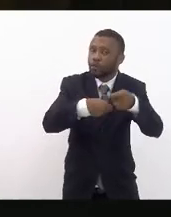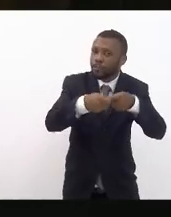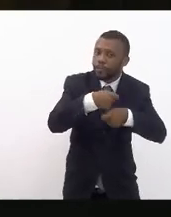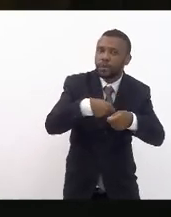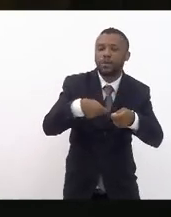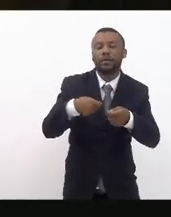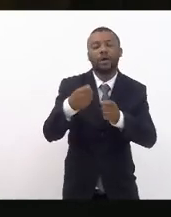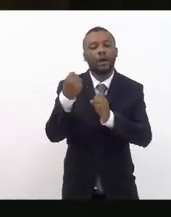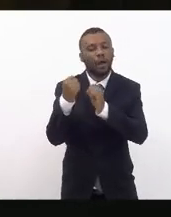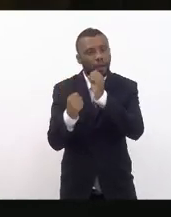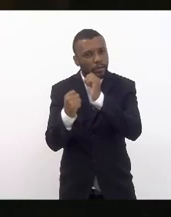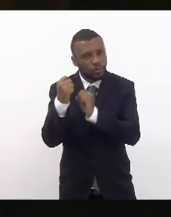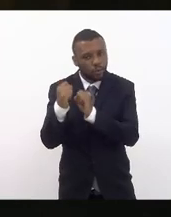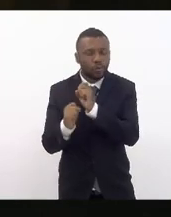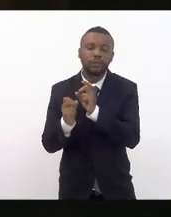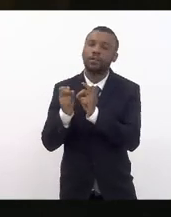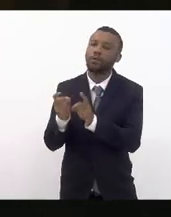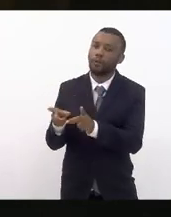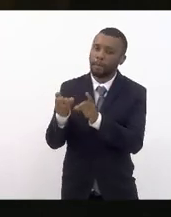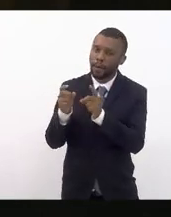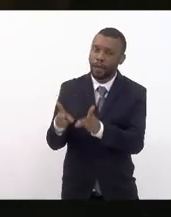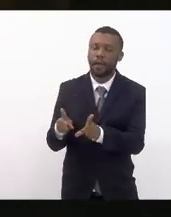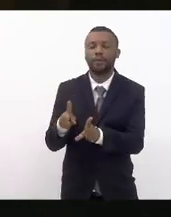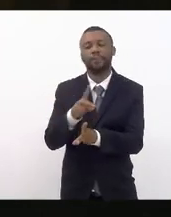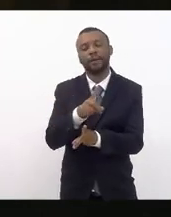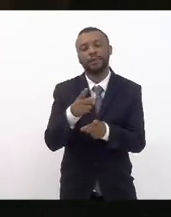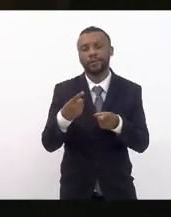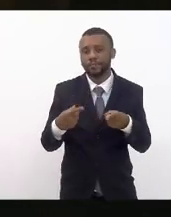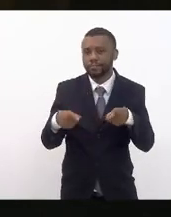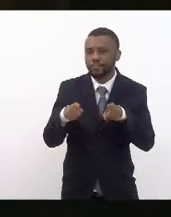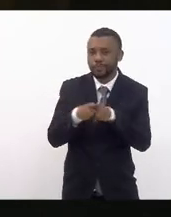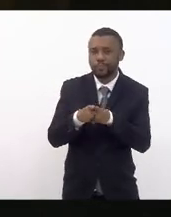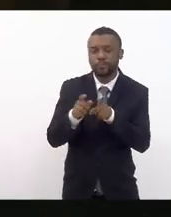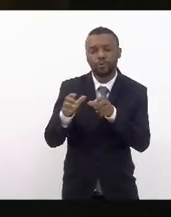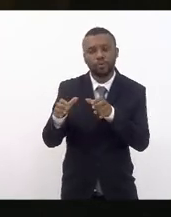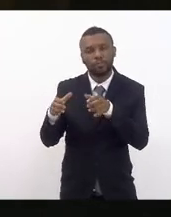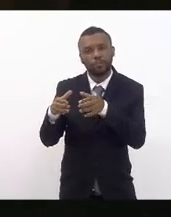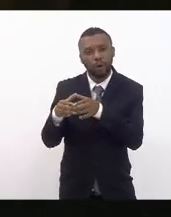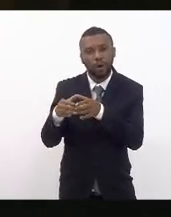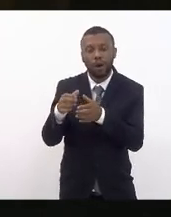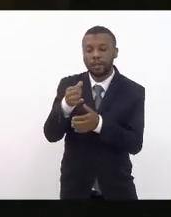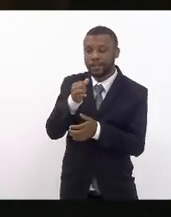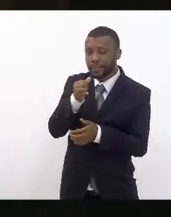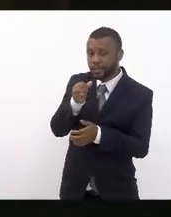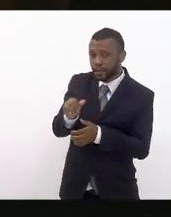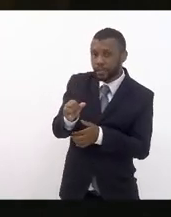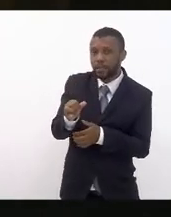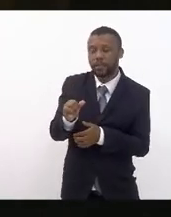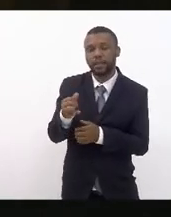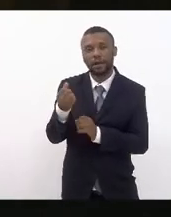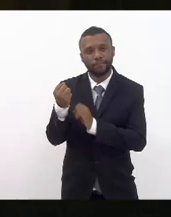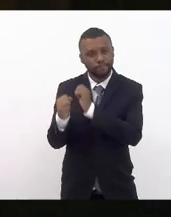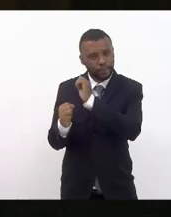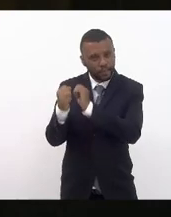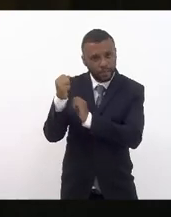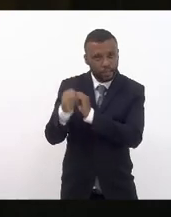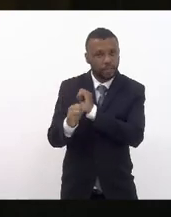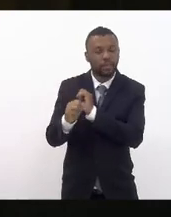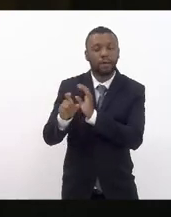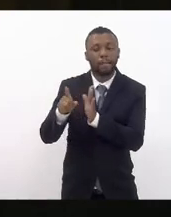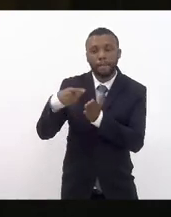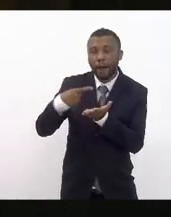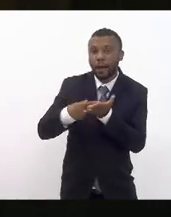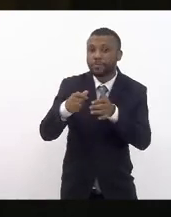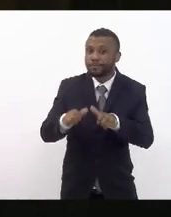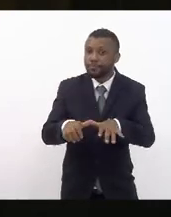Comércio, para que faça, conjuntamente com a Comissão de Minas e Energia, uma audiência pública